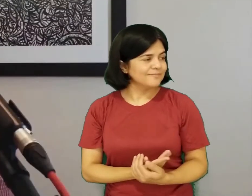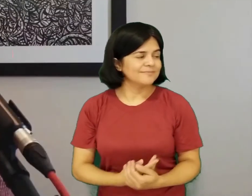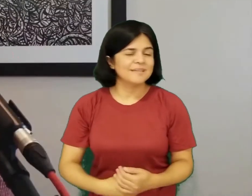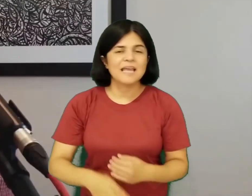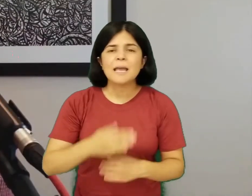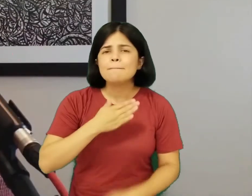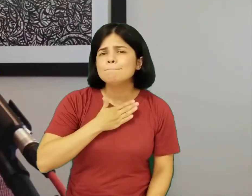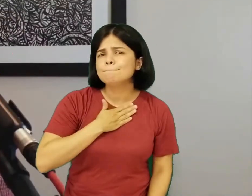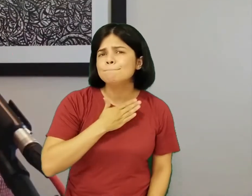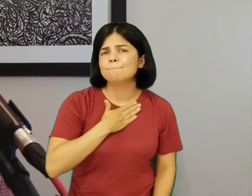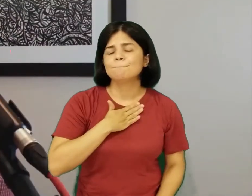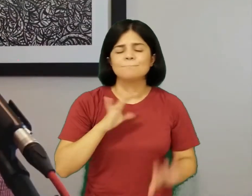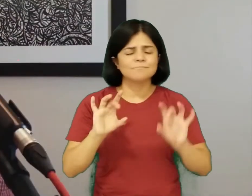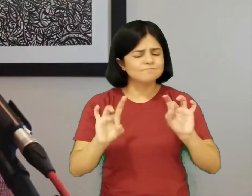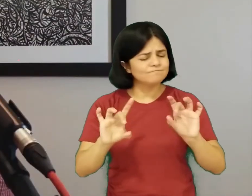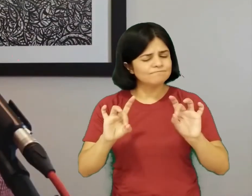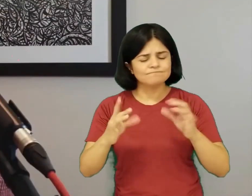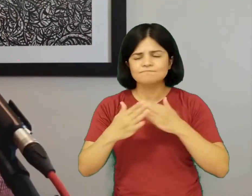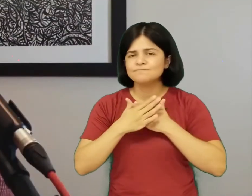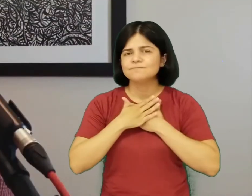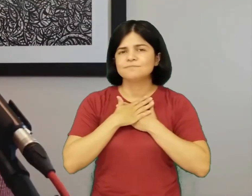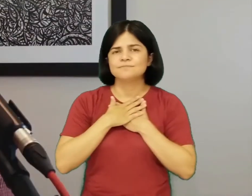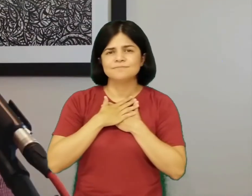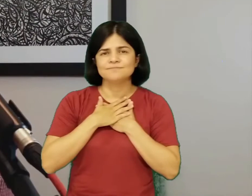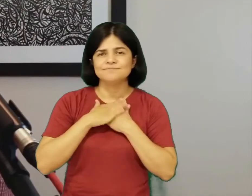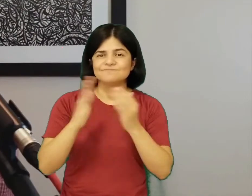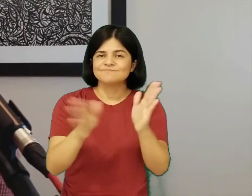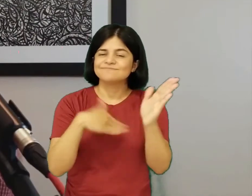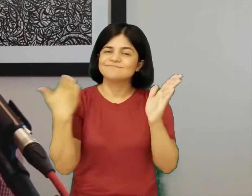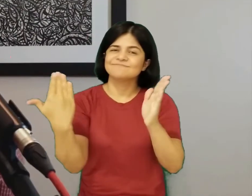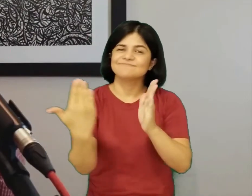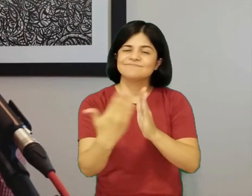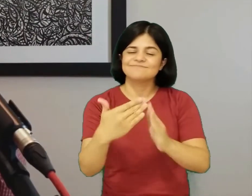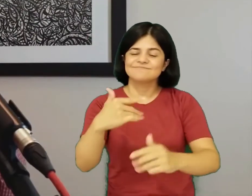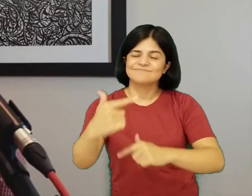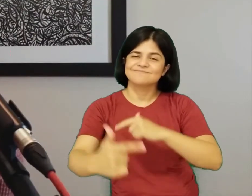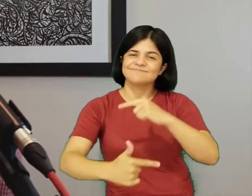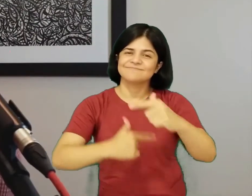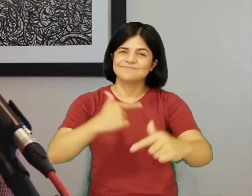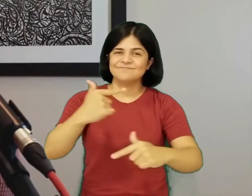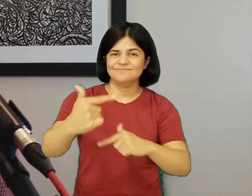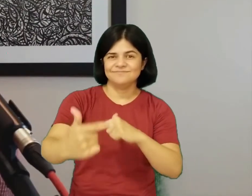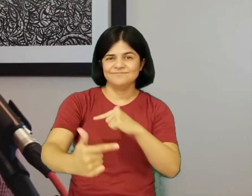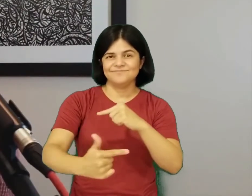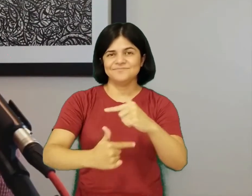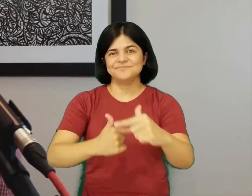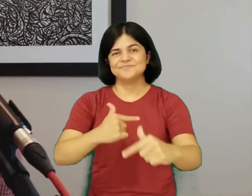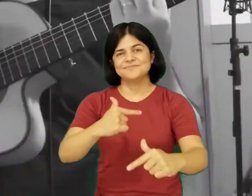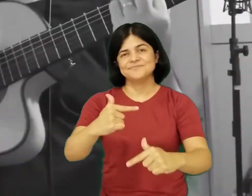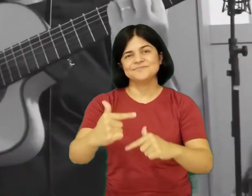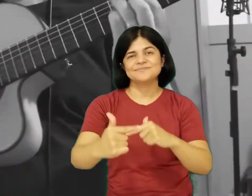É meu, somente meu, todo trabalho,